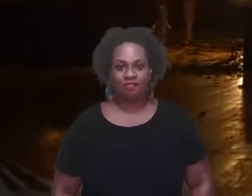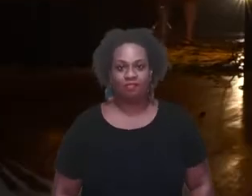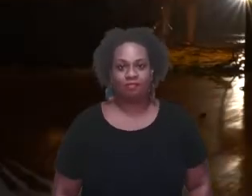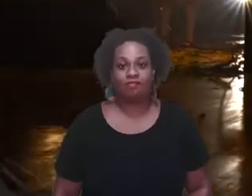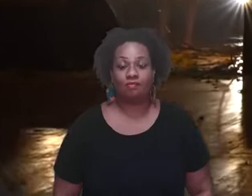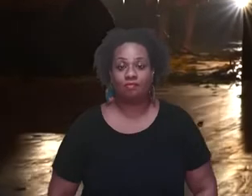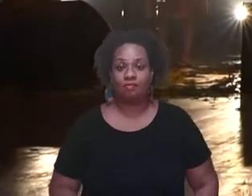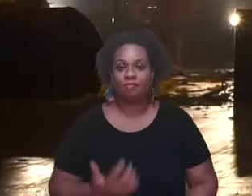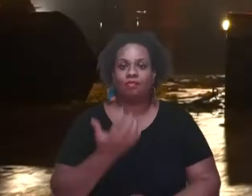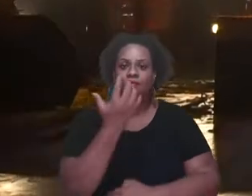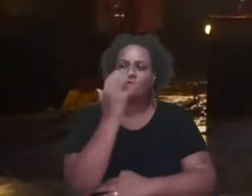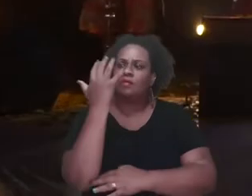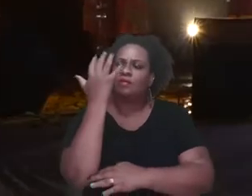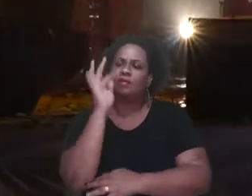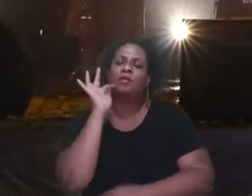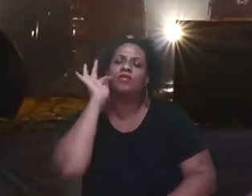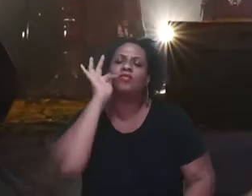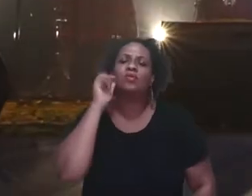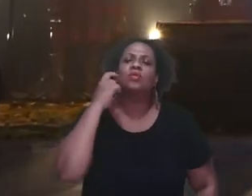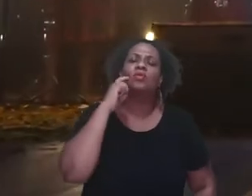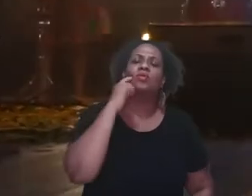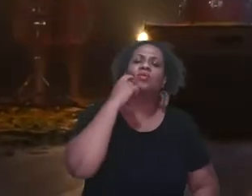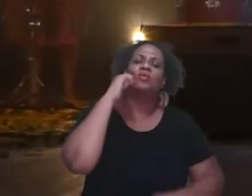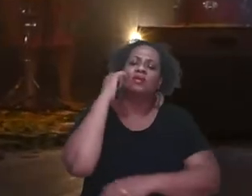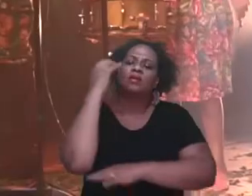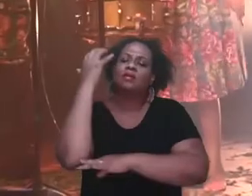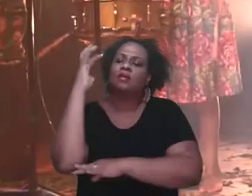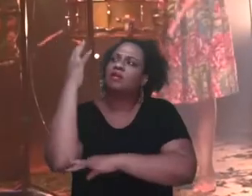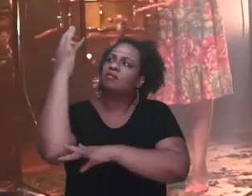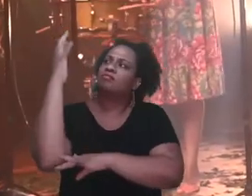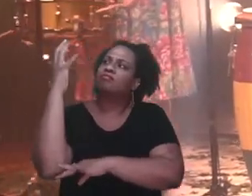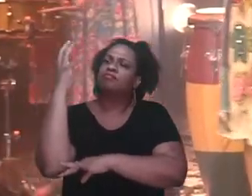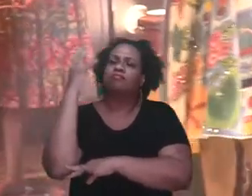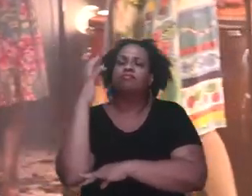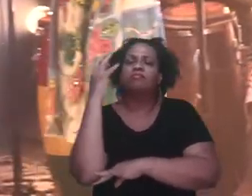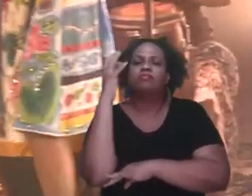baixar o que eu quero apanhar limão